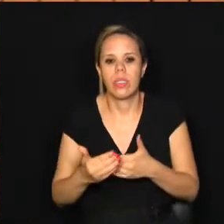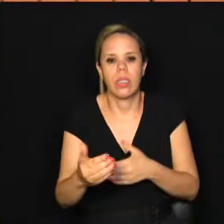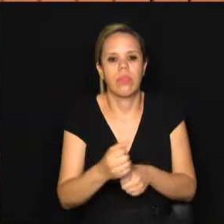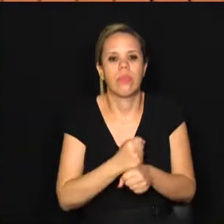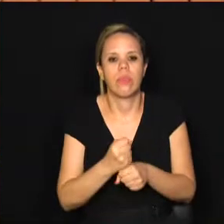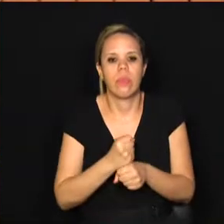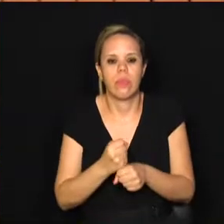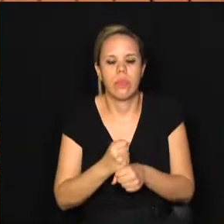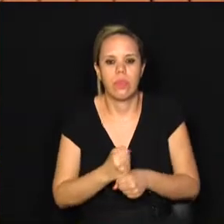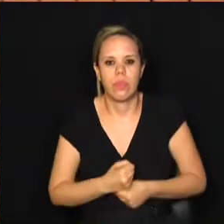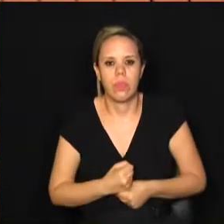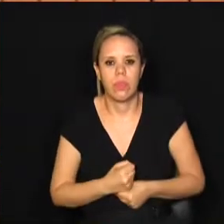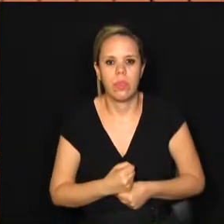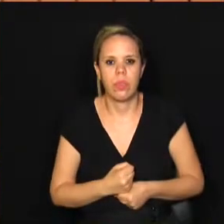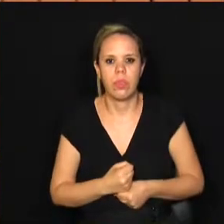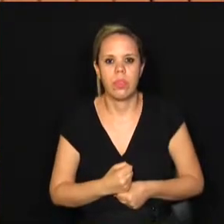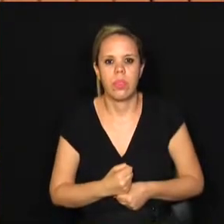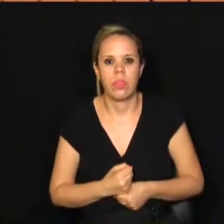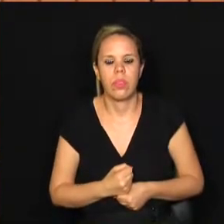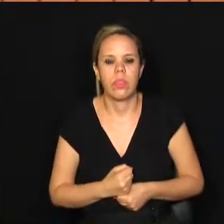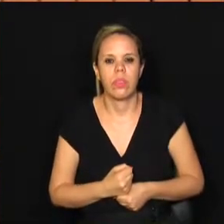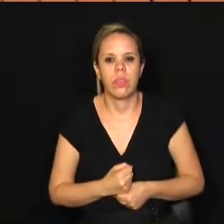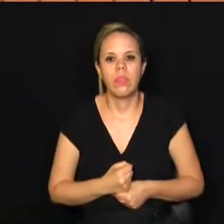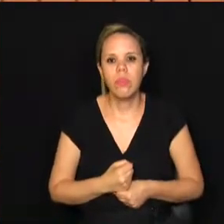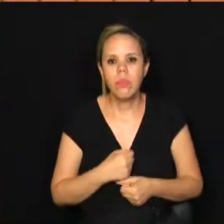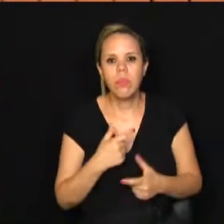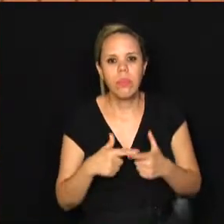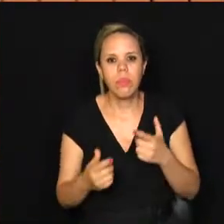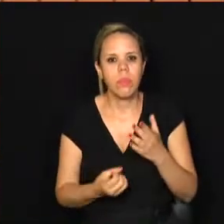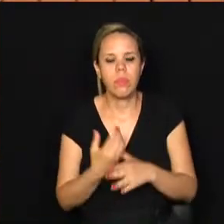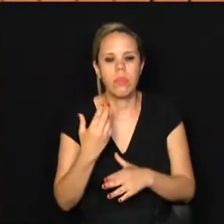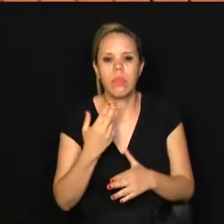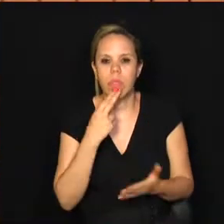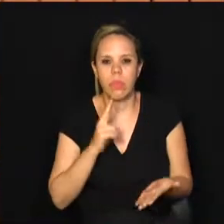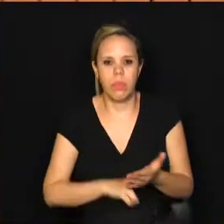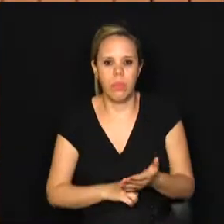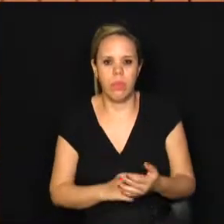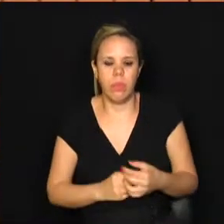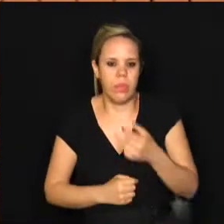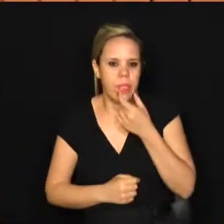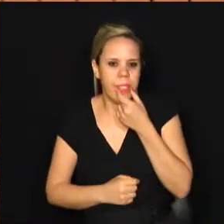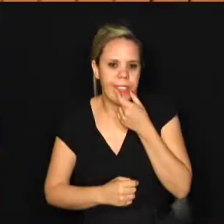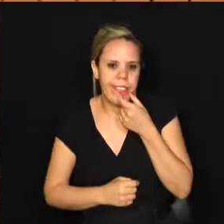anos em relação a esse problema do Correio.